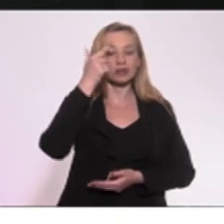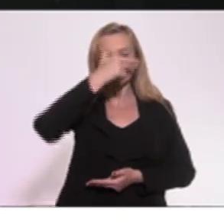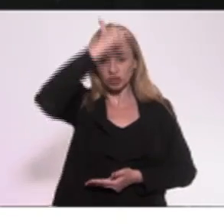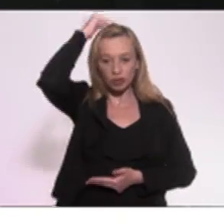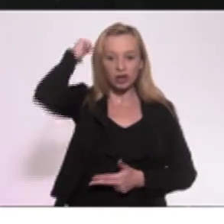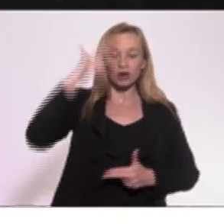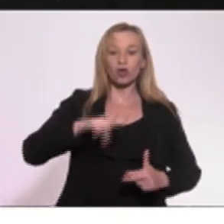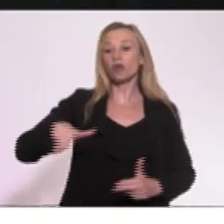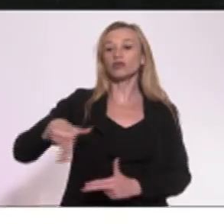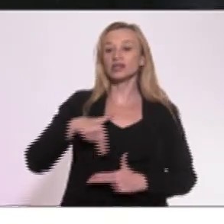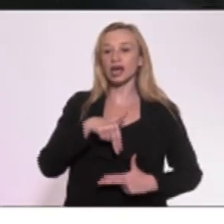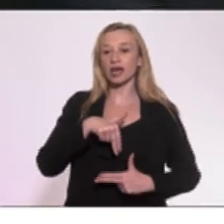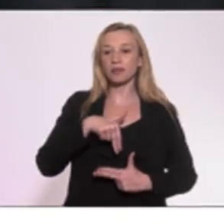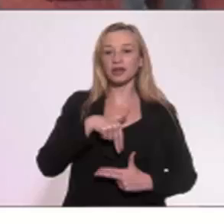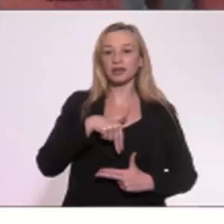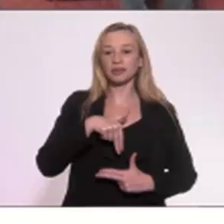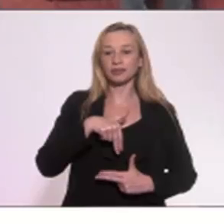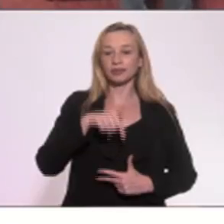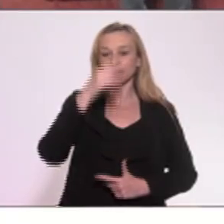Paulo.